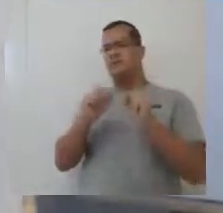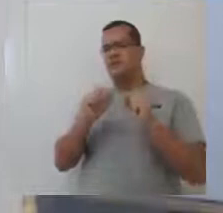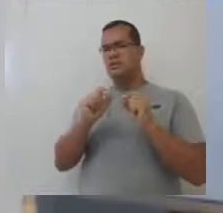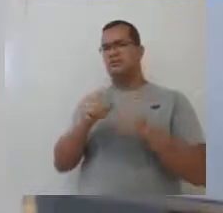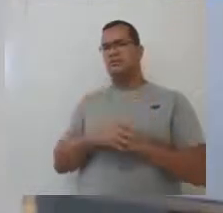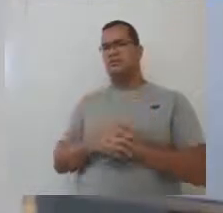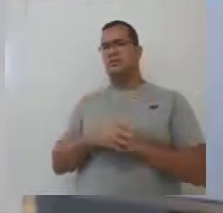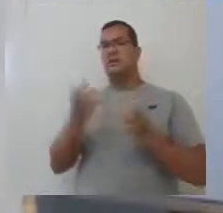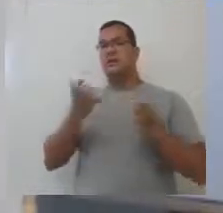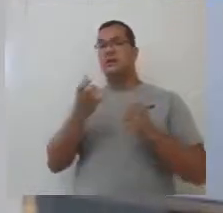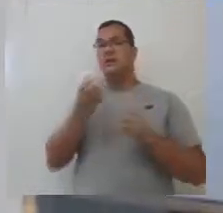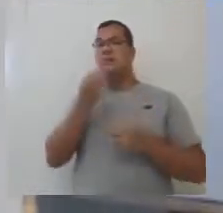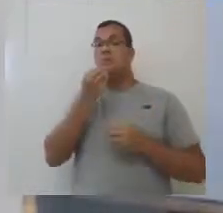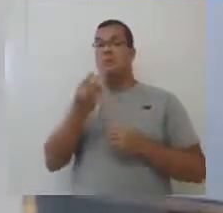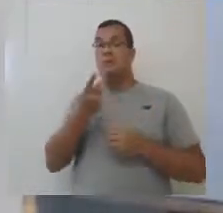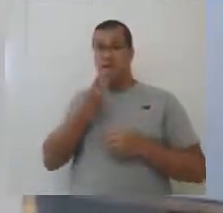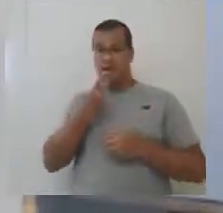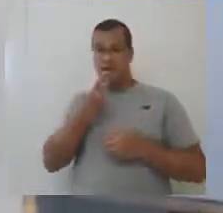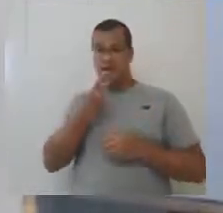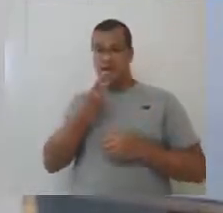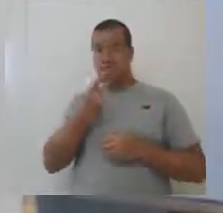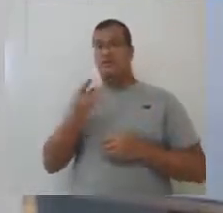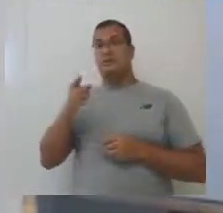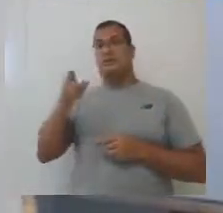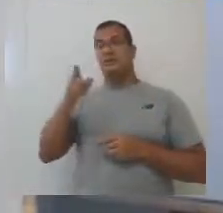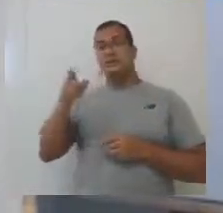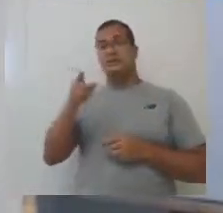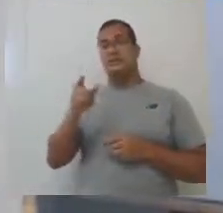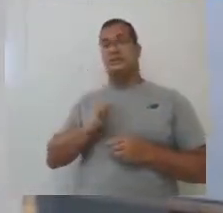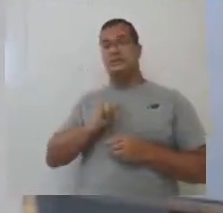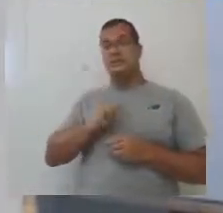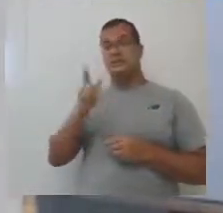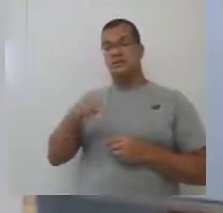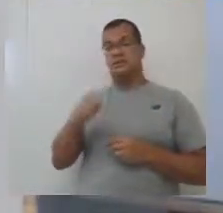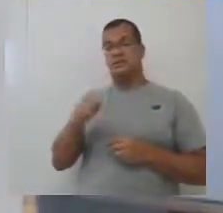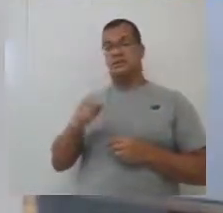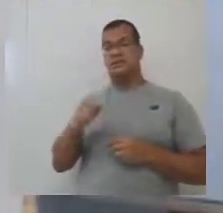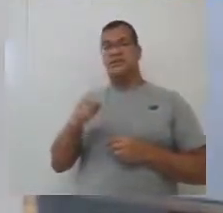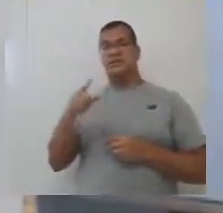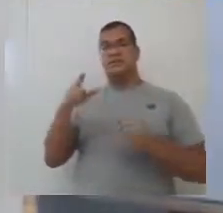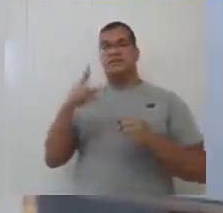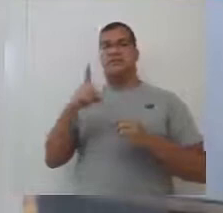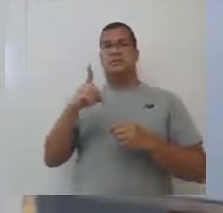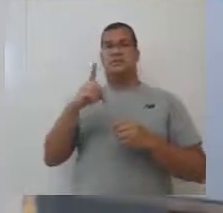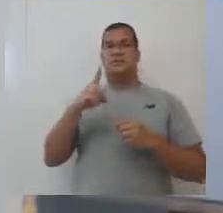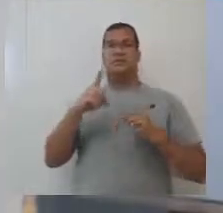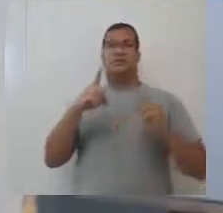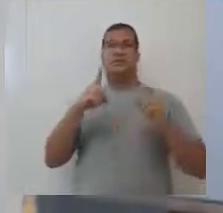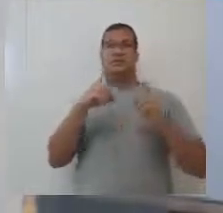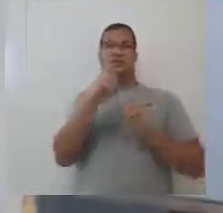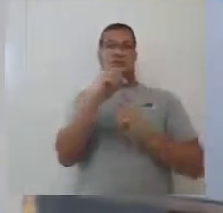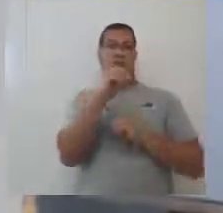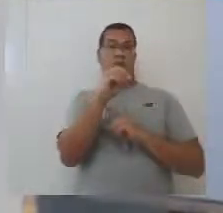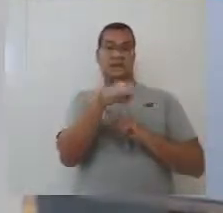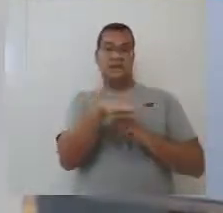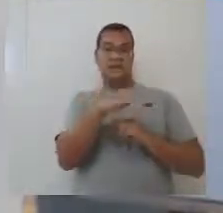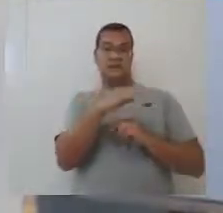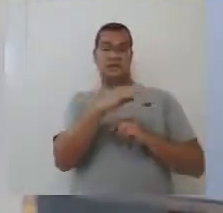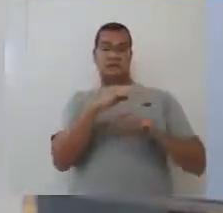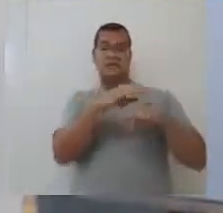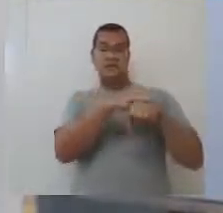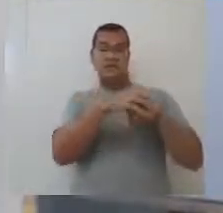a probabilidade de uma planta nascer homozigótica dominante para textura e ela